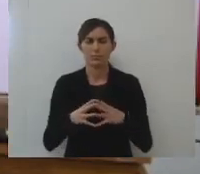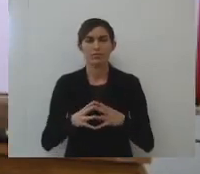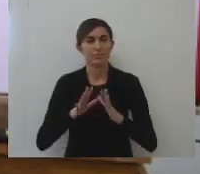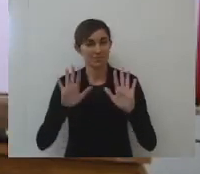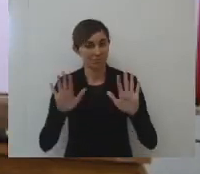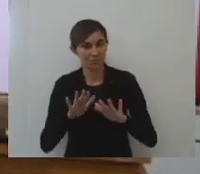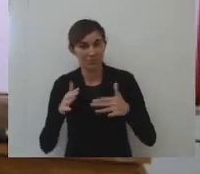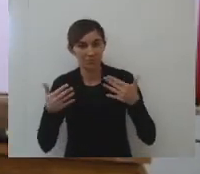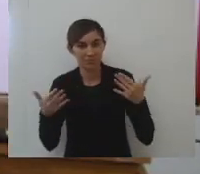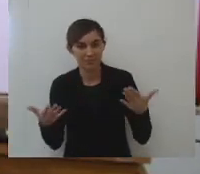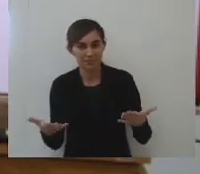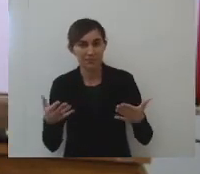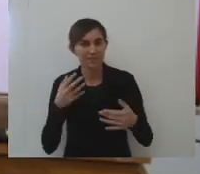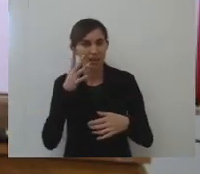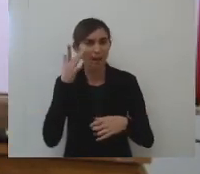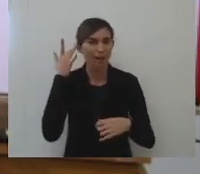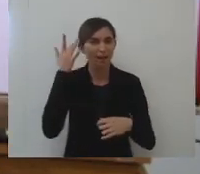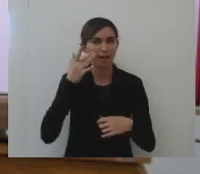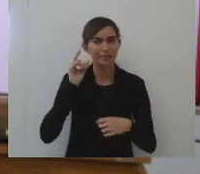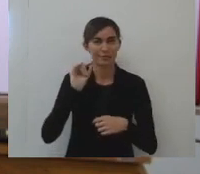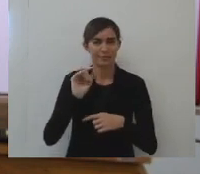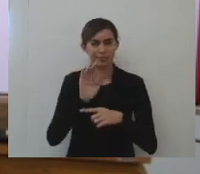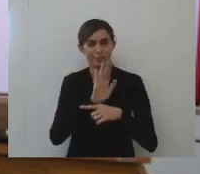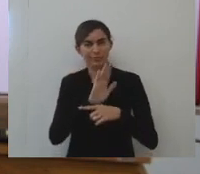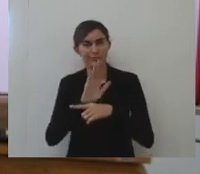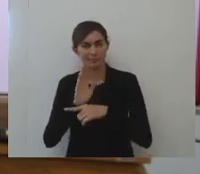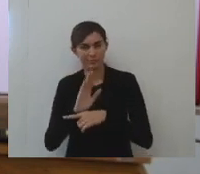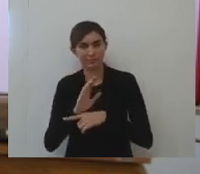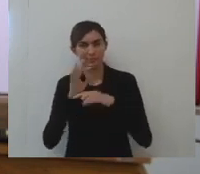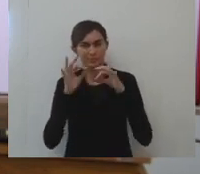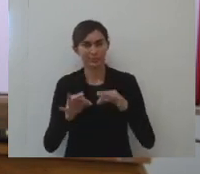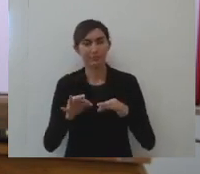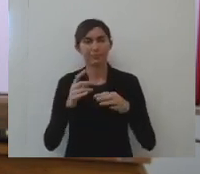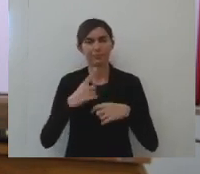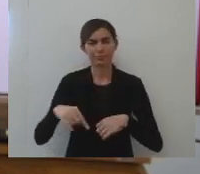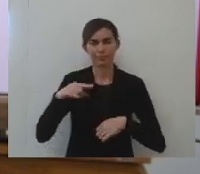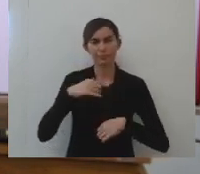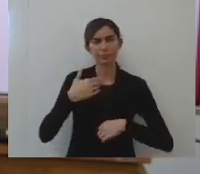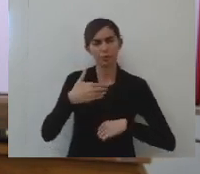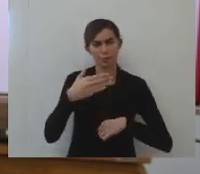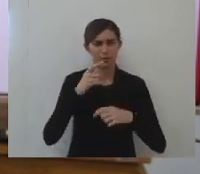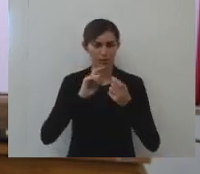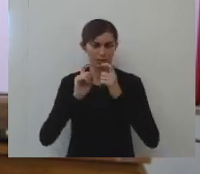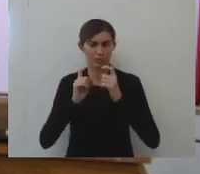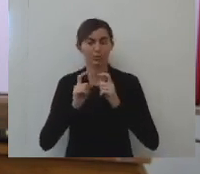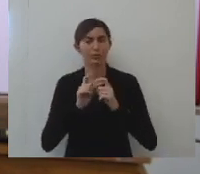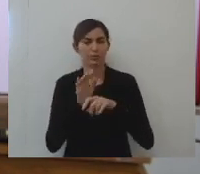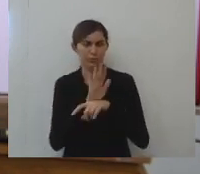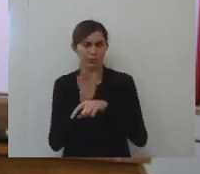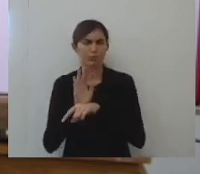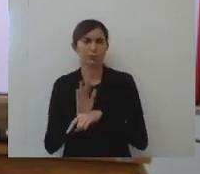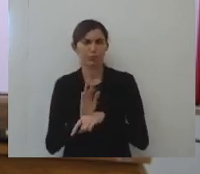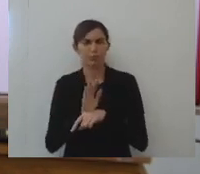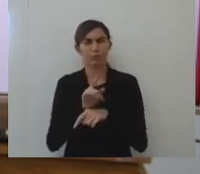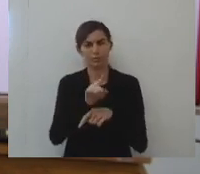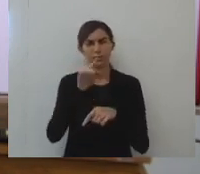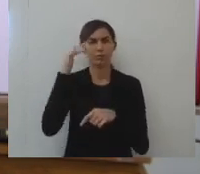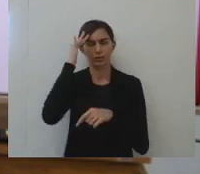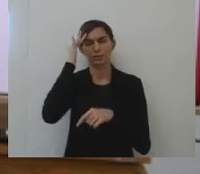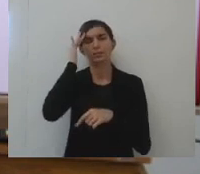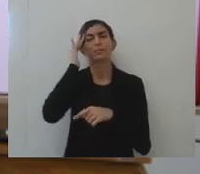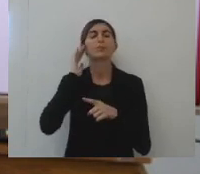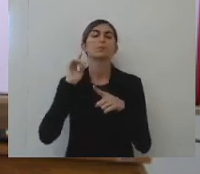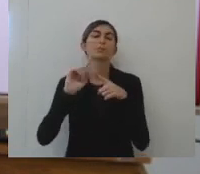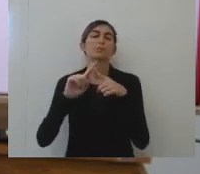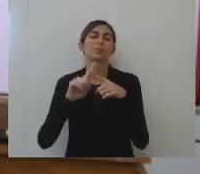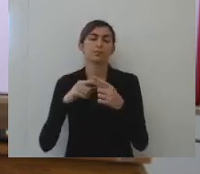E aí, pessoal, o que é que vocês acharam do vídeo, certo? A gente vai começar uma discussão sobre esse vídeo. Vocês vão entender por